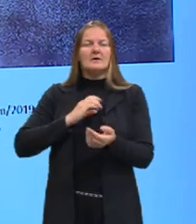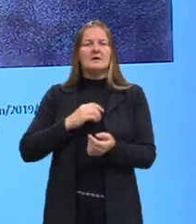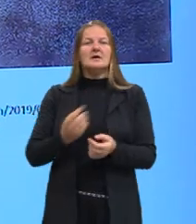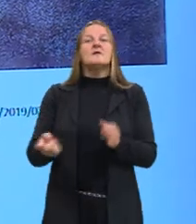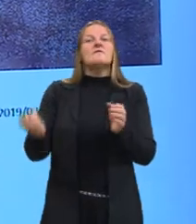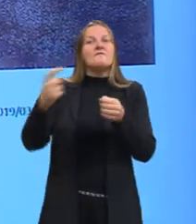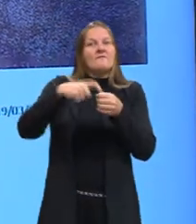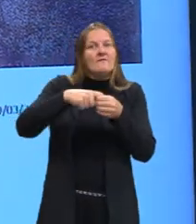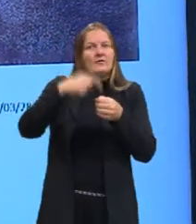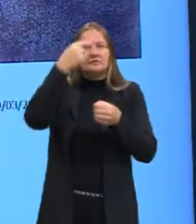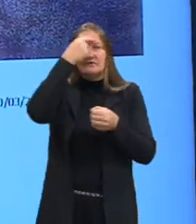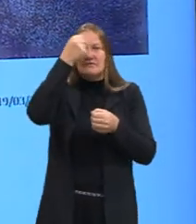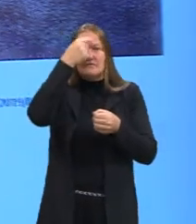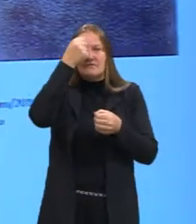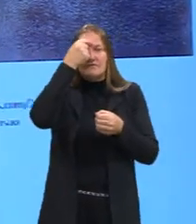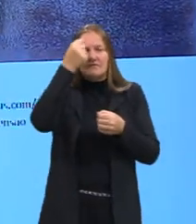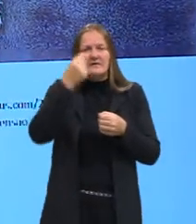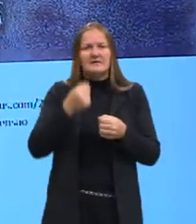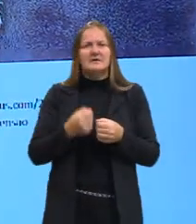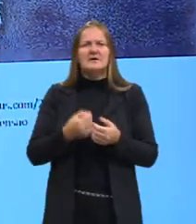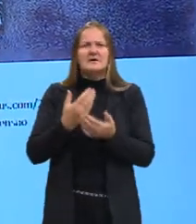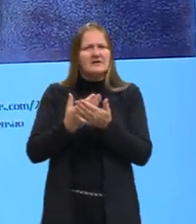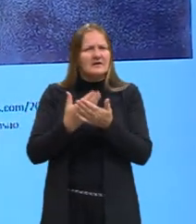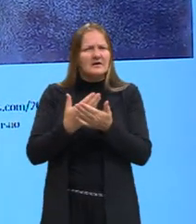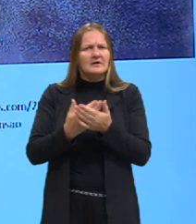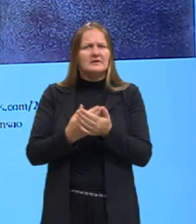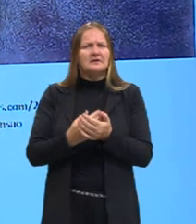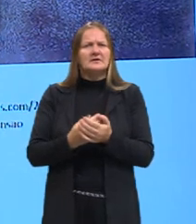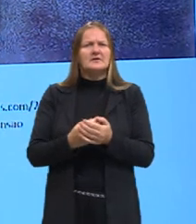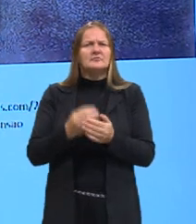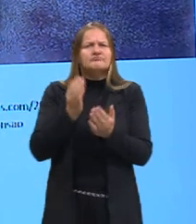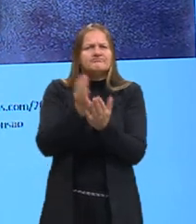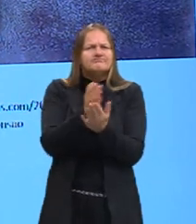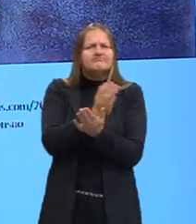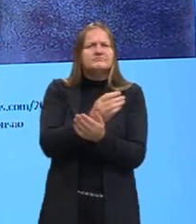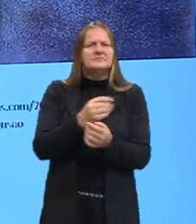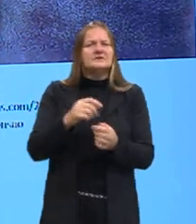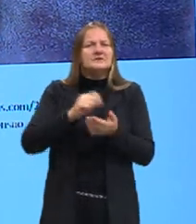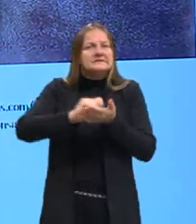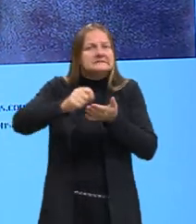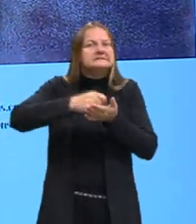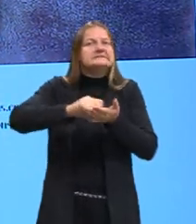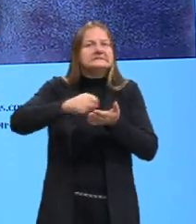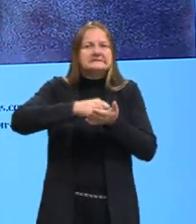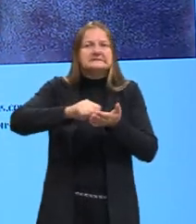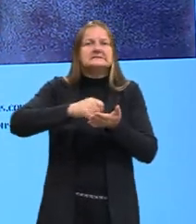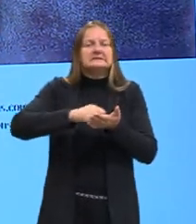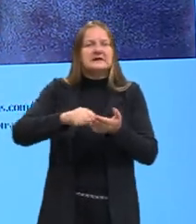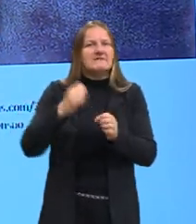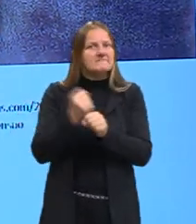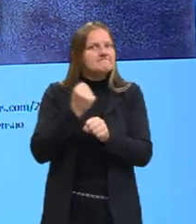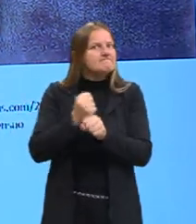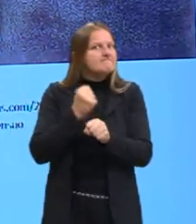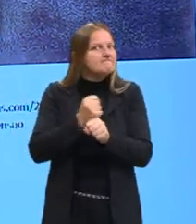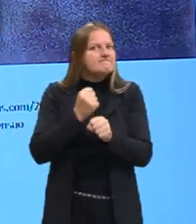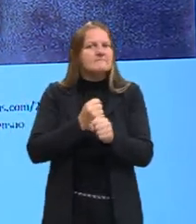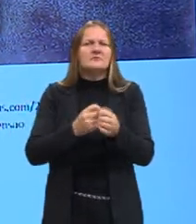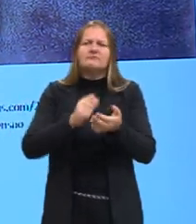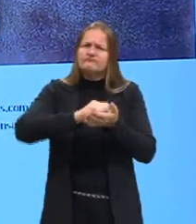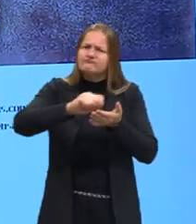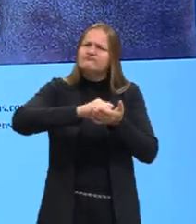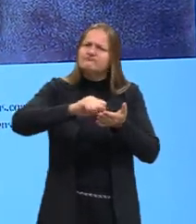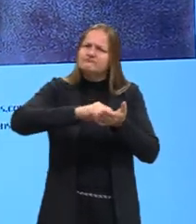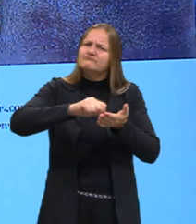Universidade com uma poucas aulas e é o período que ele consegue escrever muito ele é muito produtivo na escrita nesse